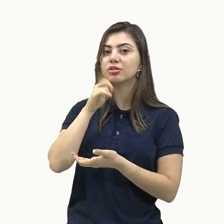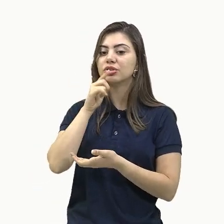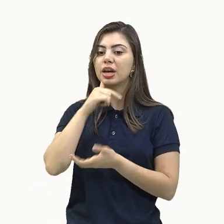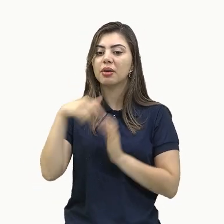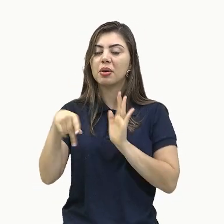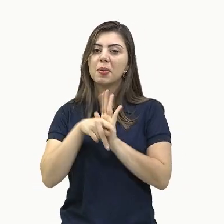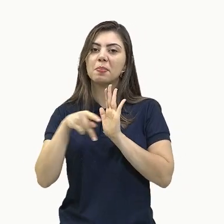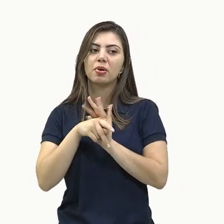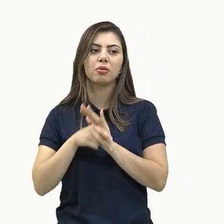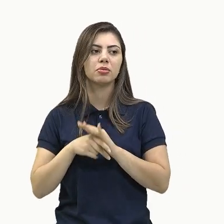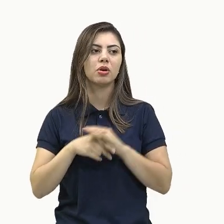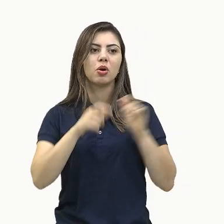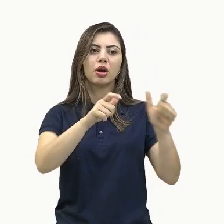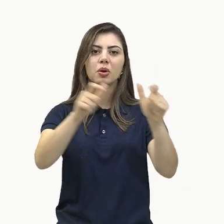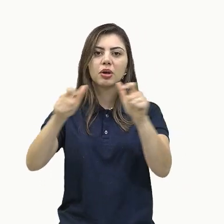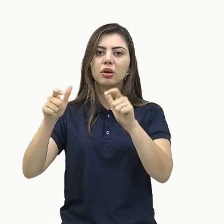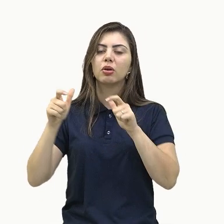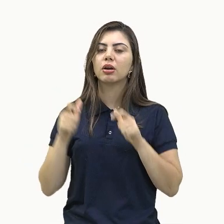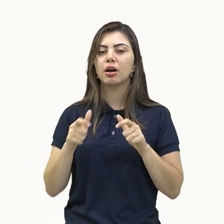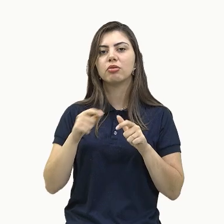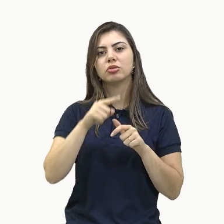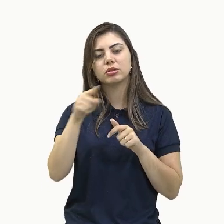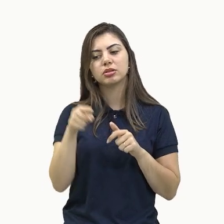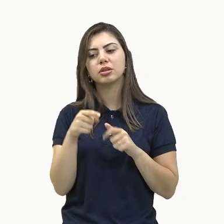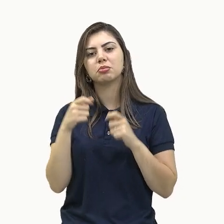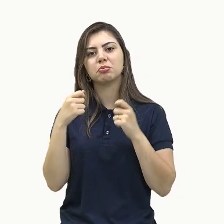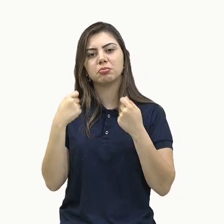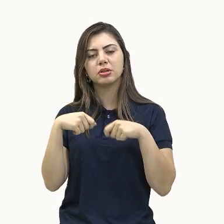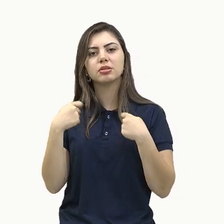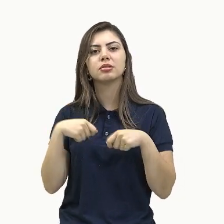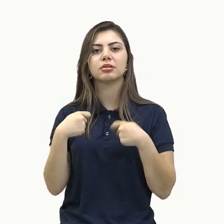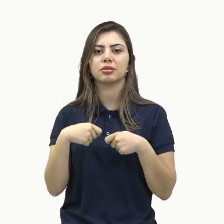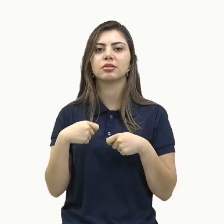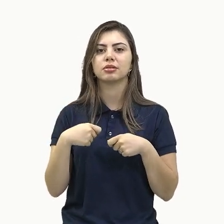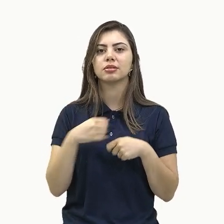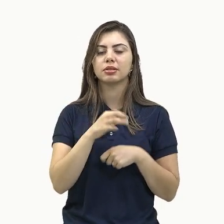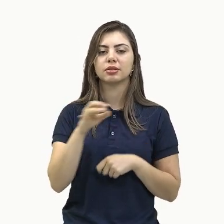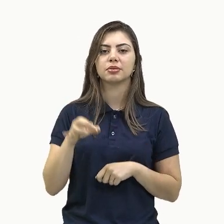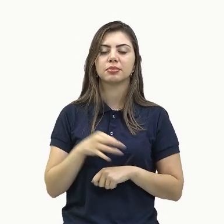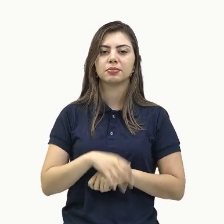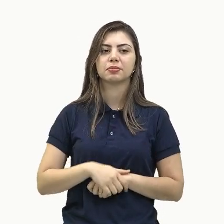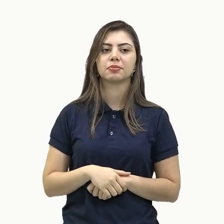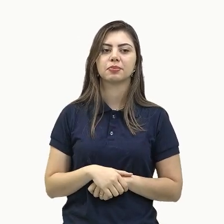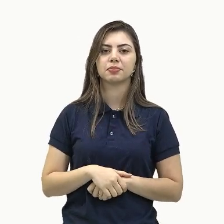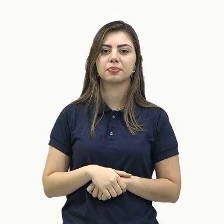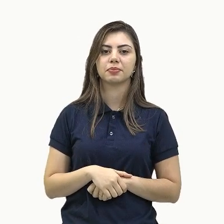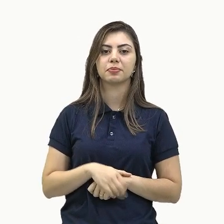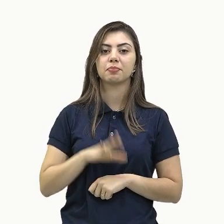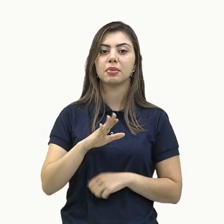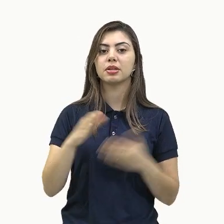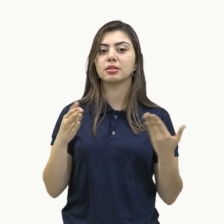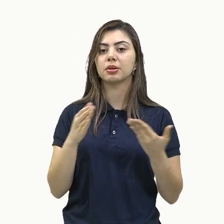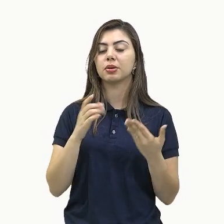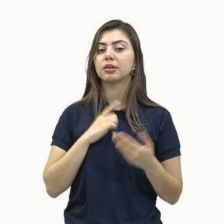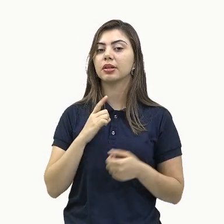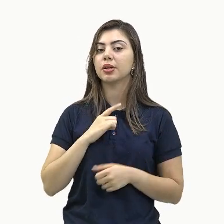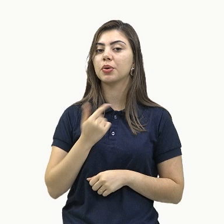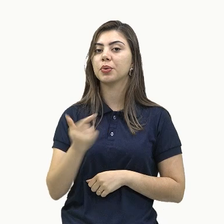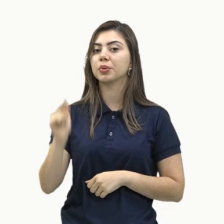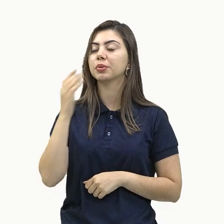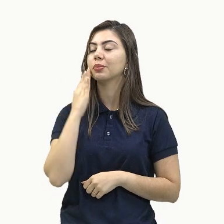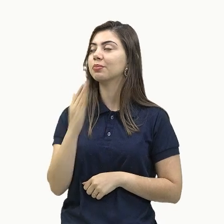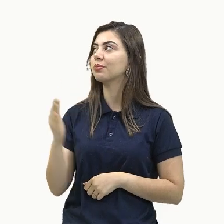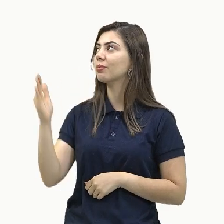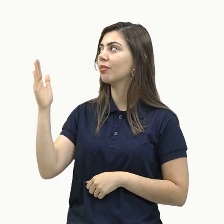para evitar essa geração de resíduo plástico, copo, garrafa. Agora, no nosso R3, recusar,